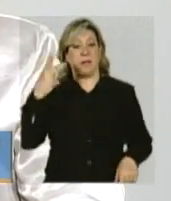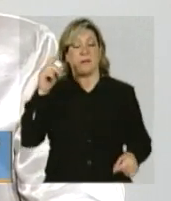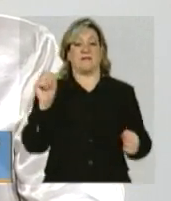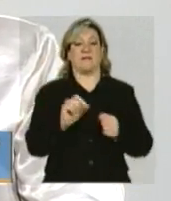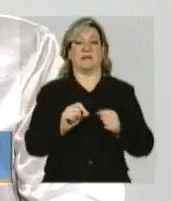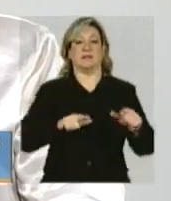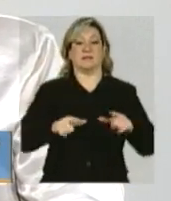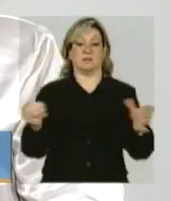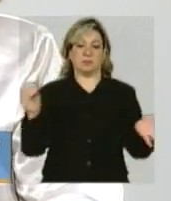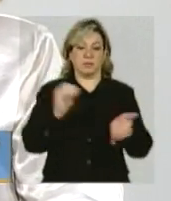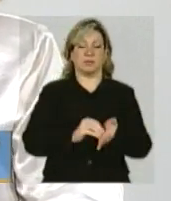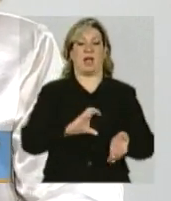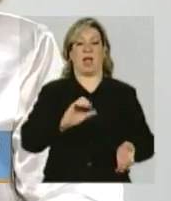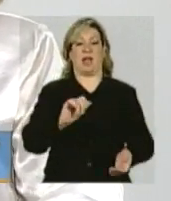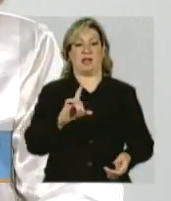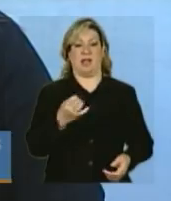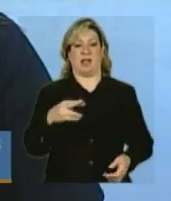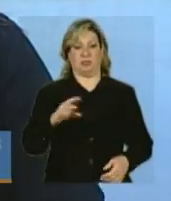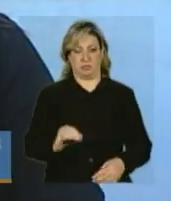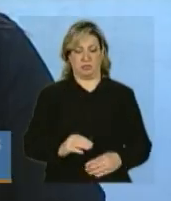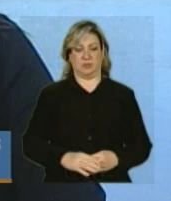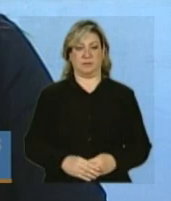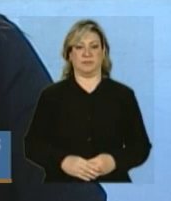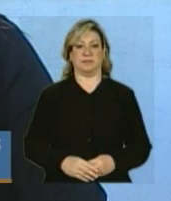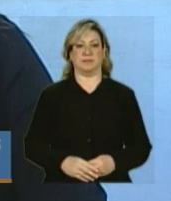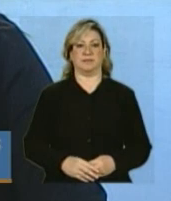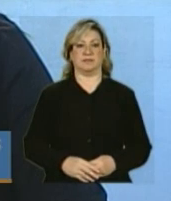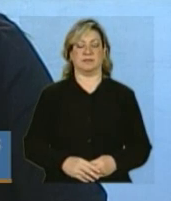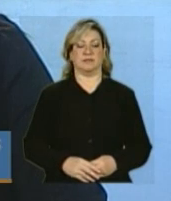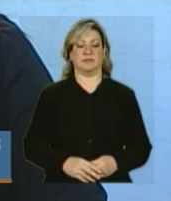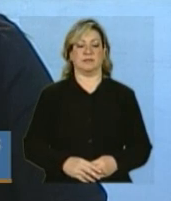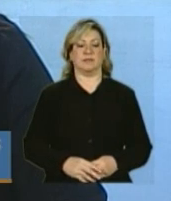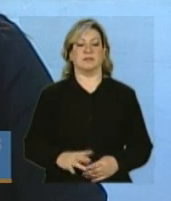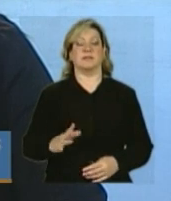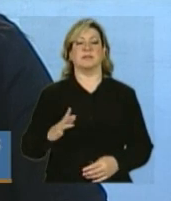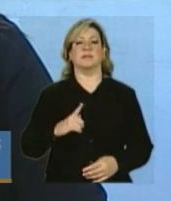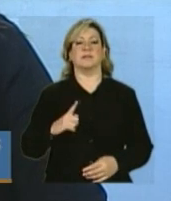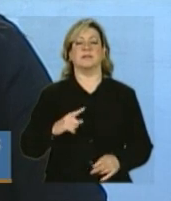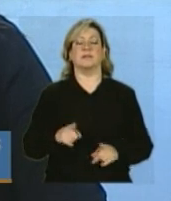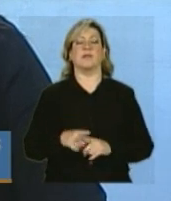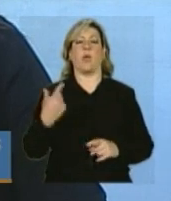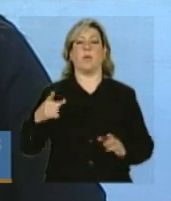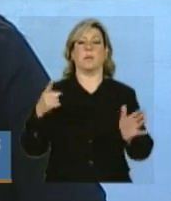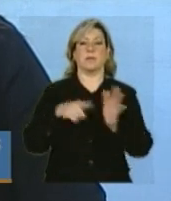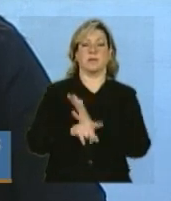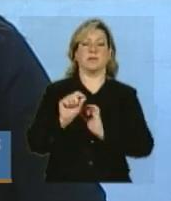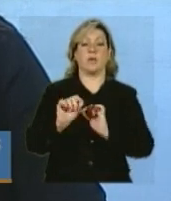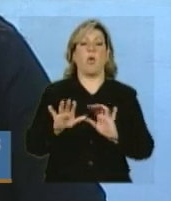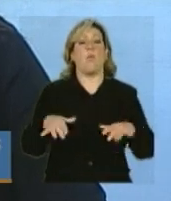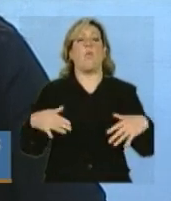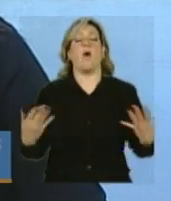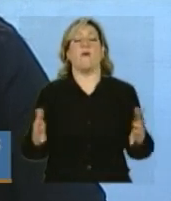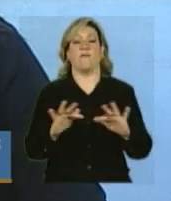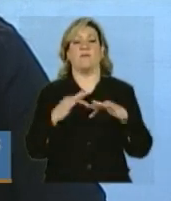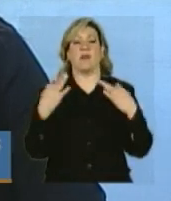de cadastramento. Bom, vamos lá. Deuscreide, por que famílias